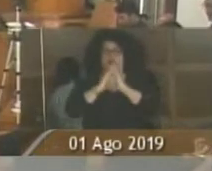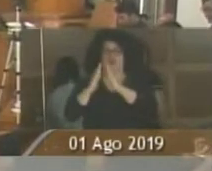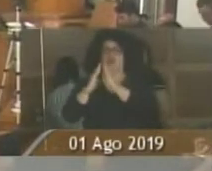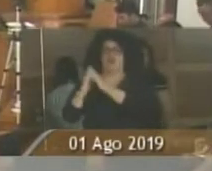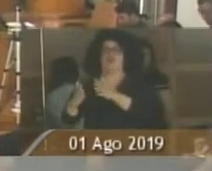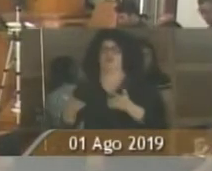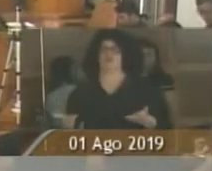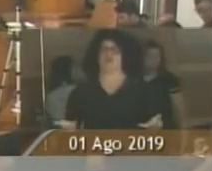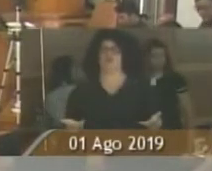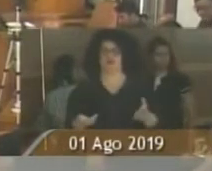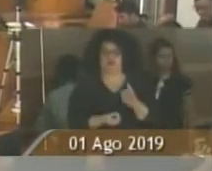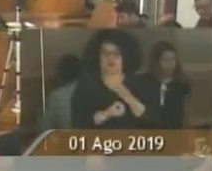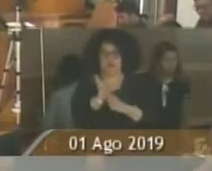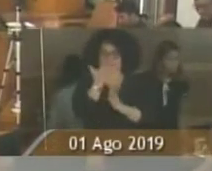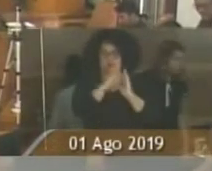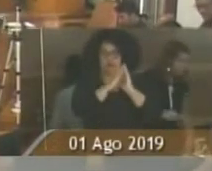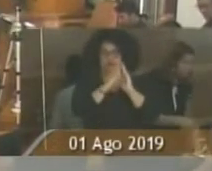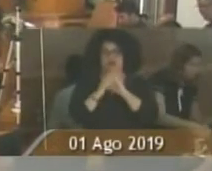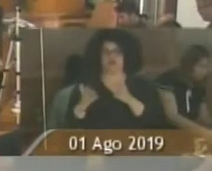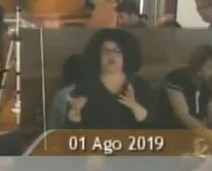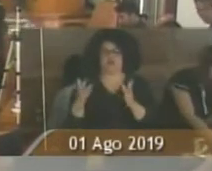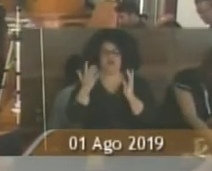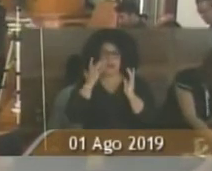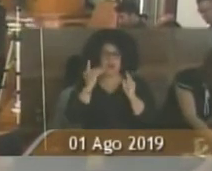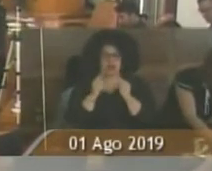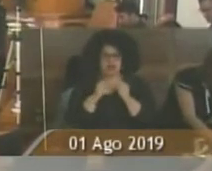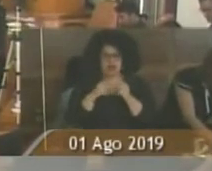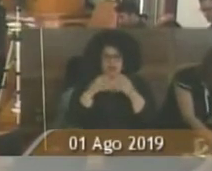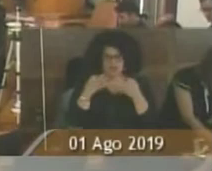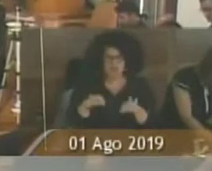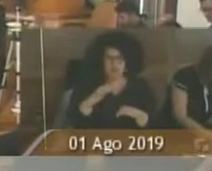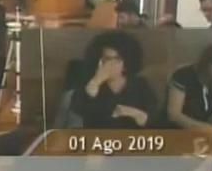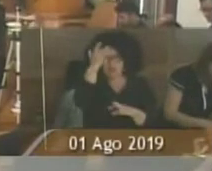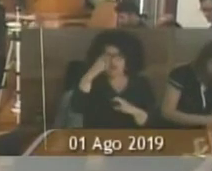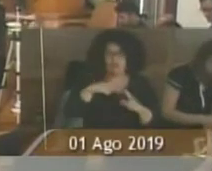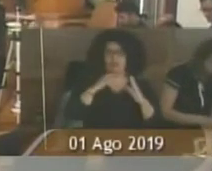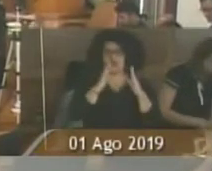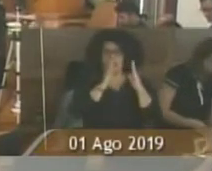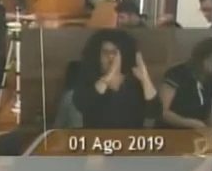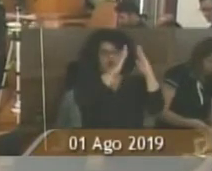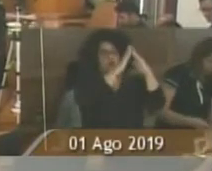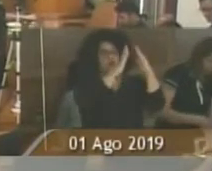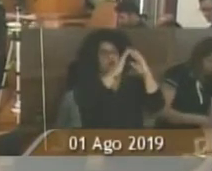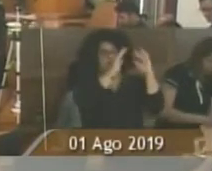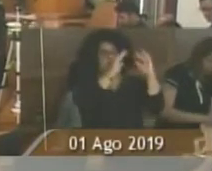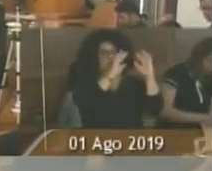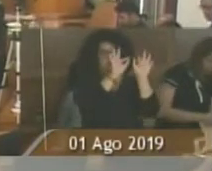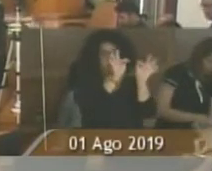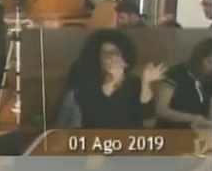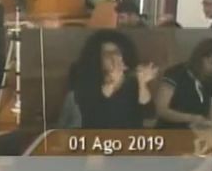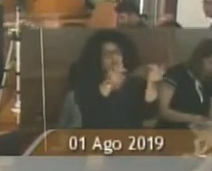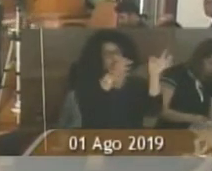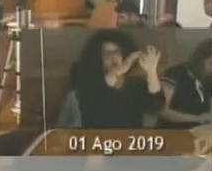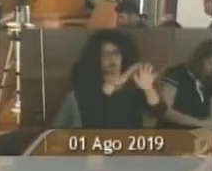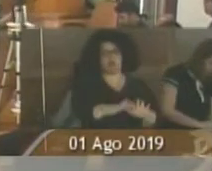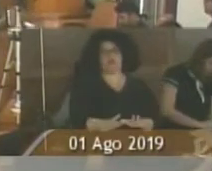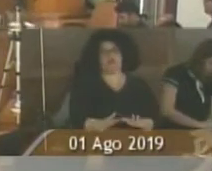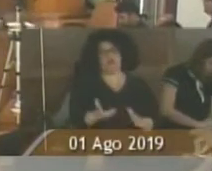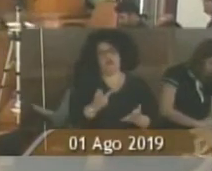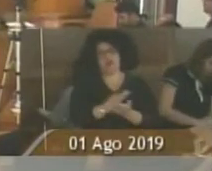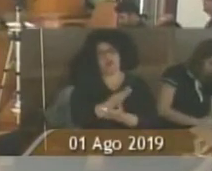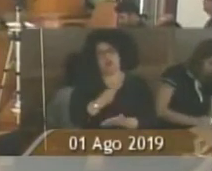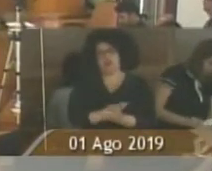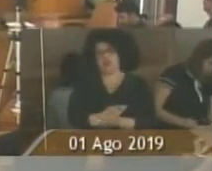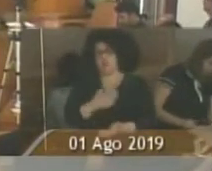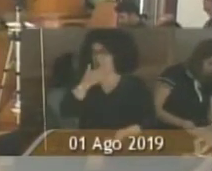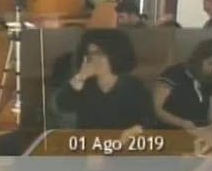condomínios estão sendo construídos aí. Pô, aí o pobre coitado que tem a sua casinha lá vai derrubar dele? Isso é uma covardia. É só isso. Então, não,